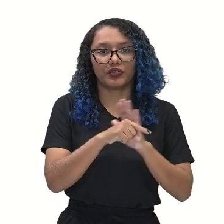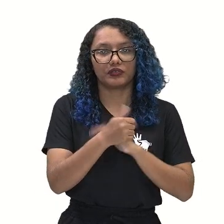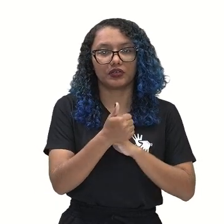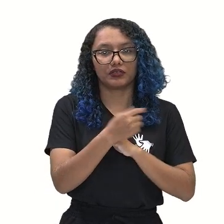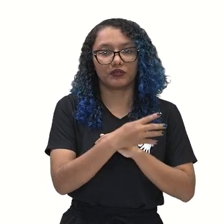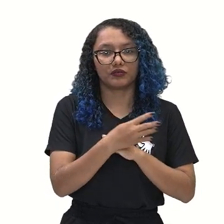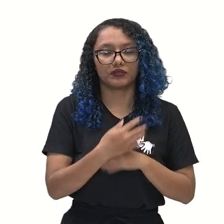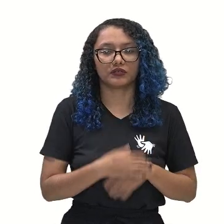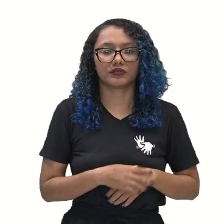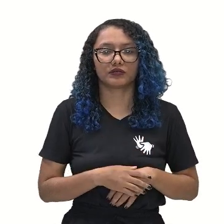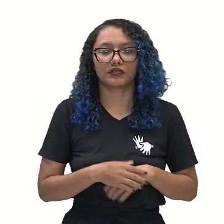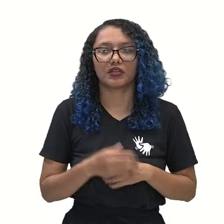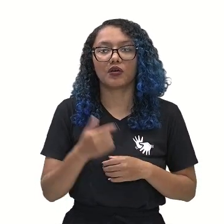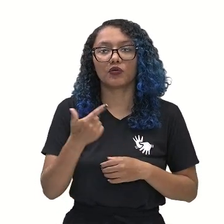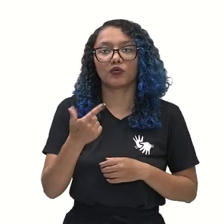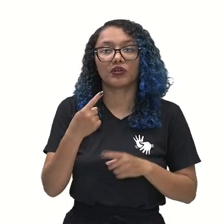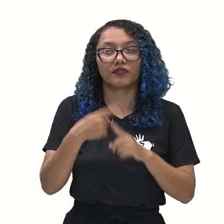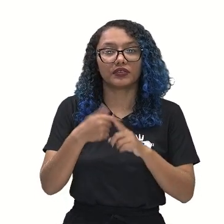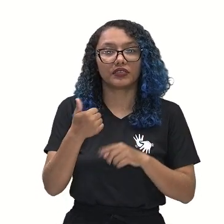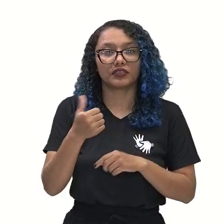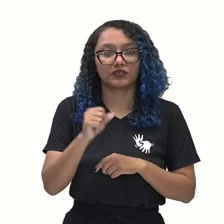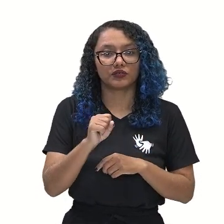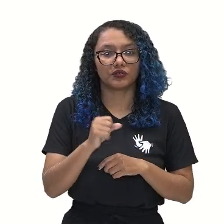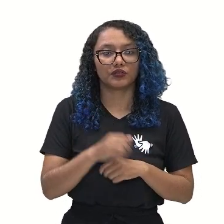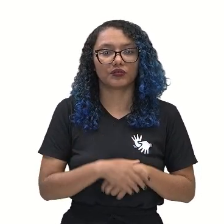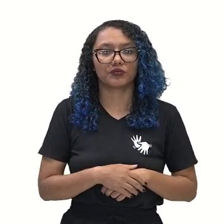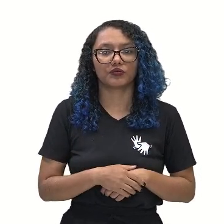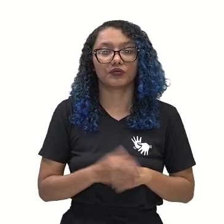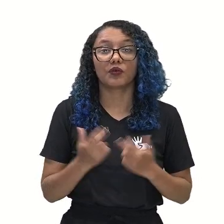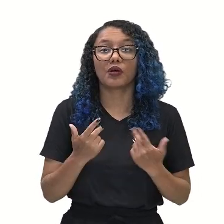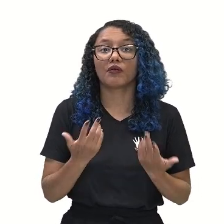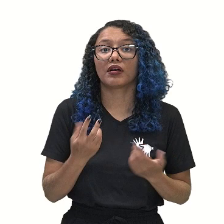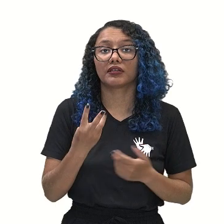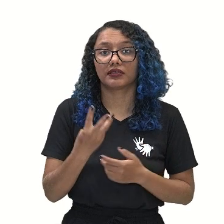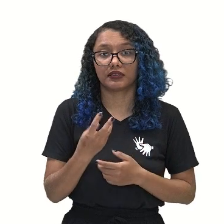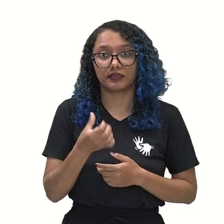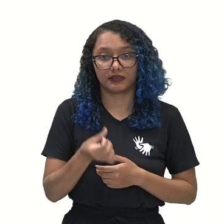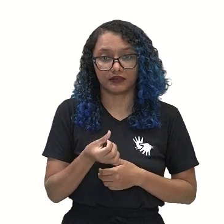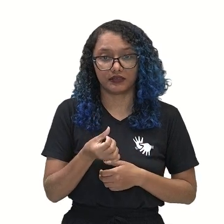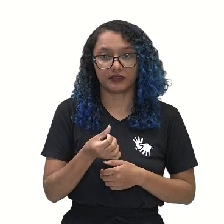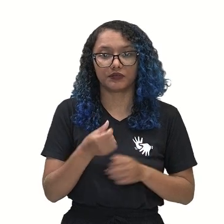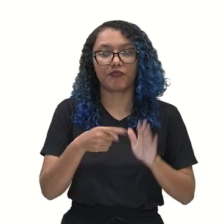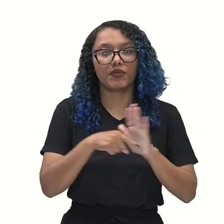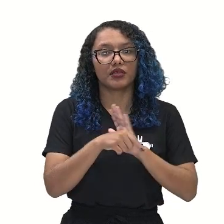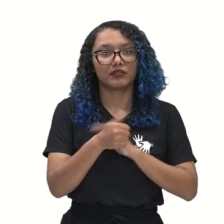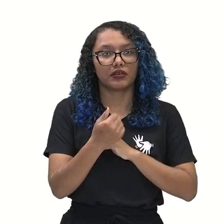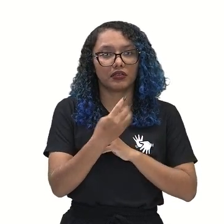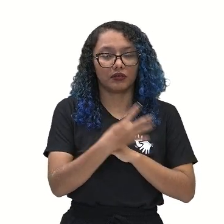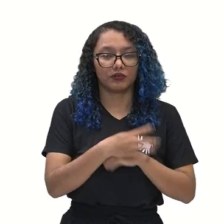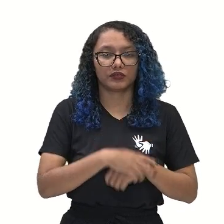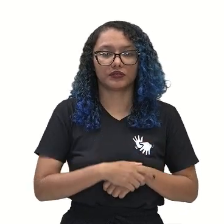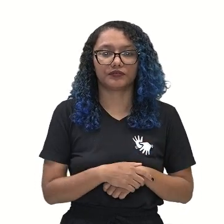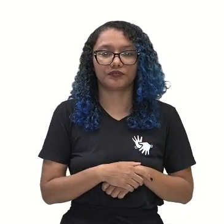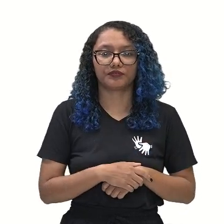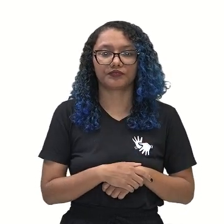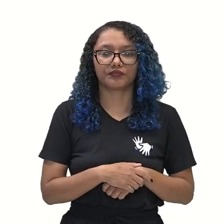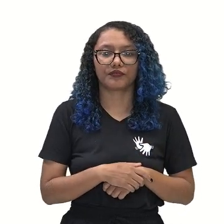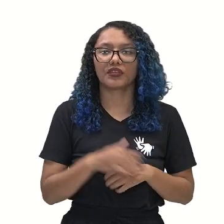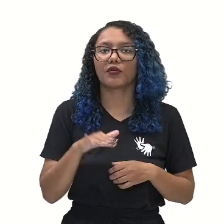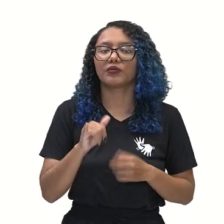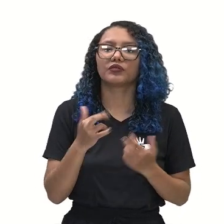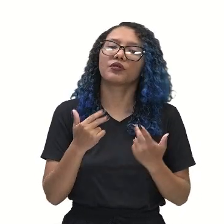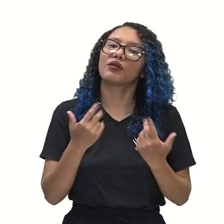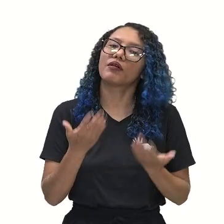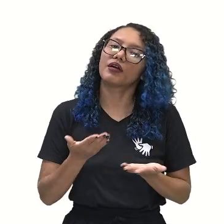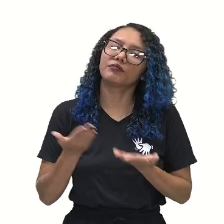vai ficar 2 vezes 18. Isso aqui vai me dar 36 menos 14. Então, meu y